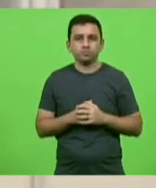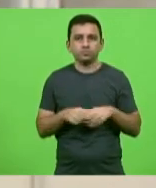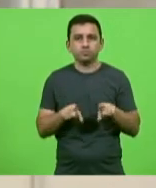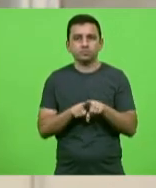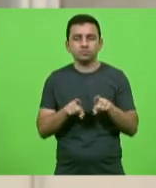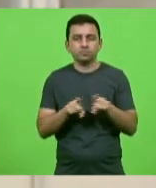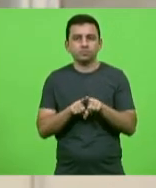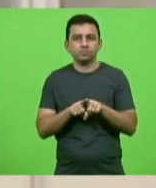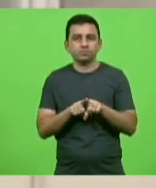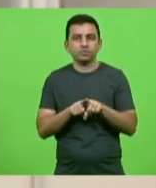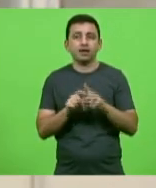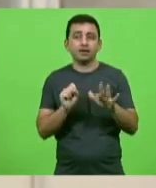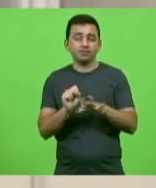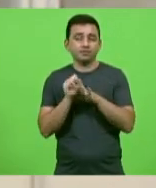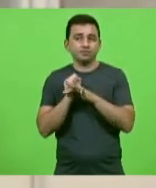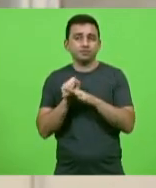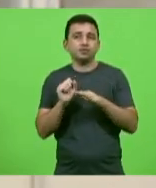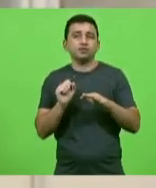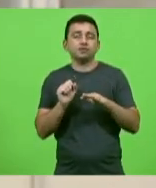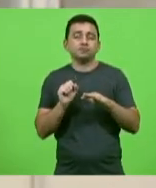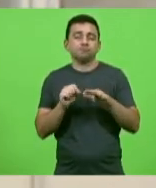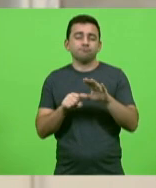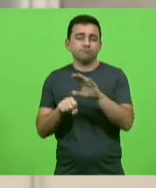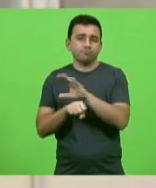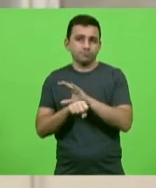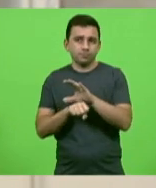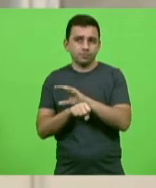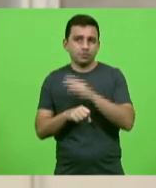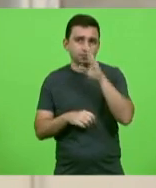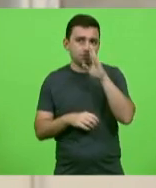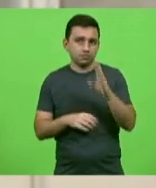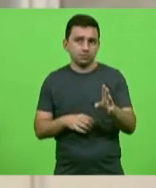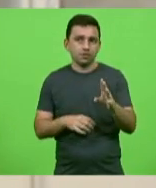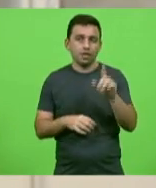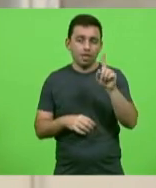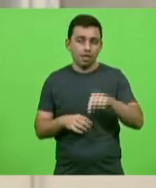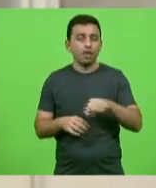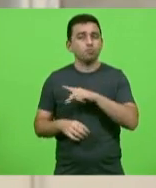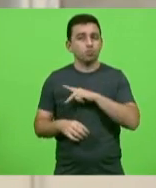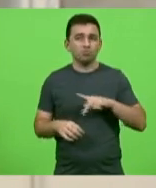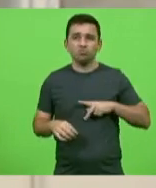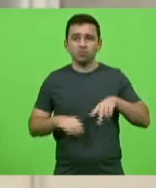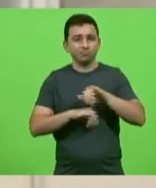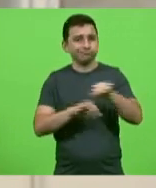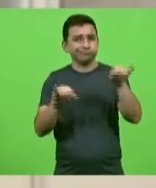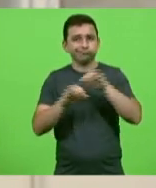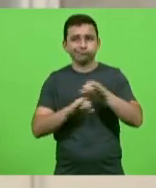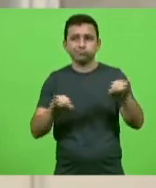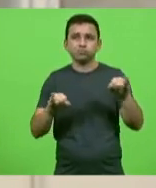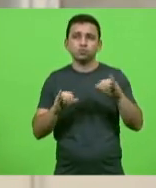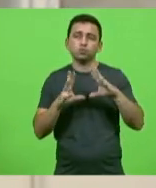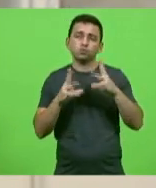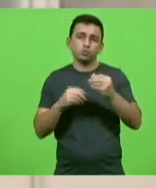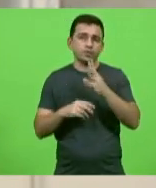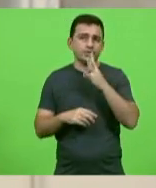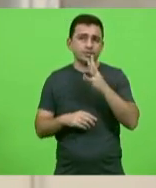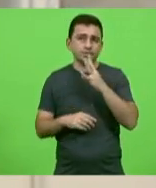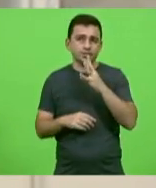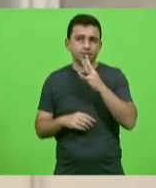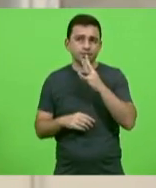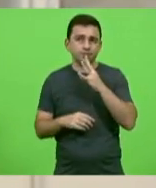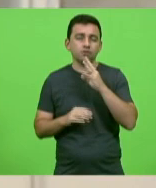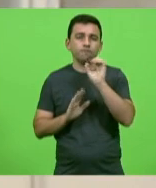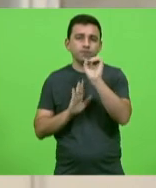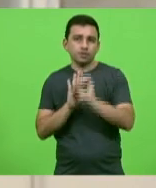afeta os princípios garantias constitucionais do acusado são matérias de ordem pública o reconhecíveis eu